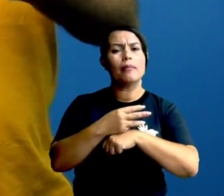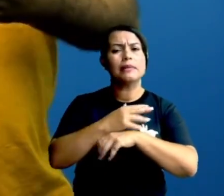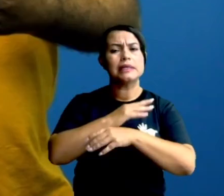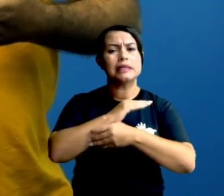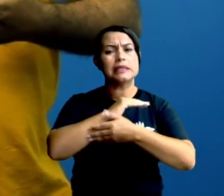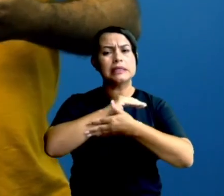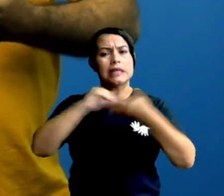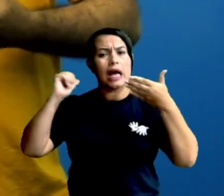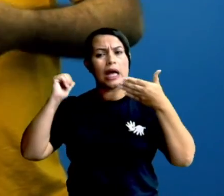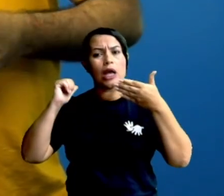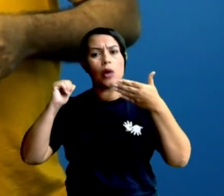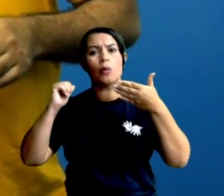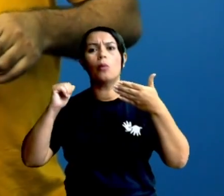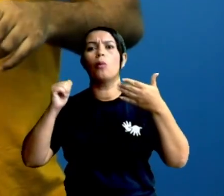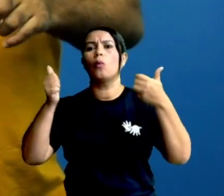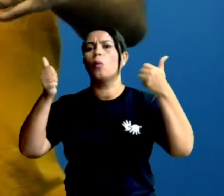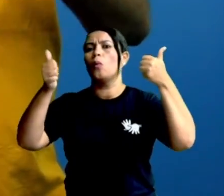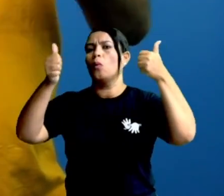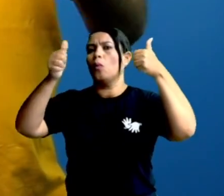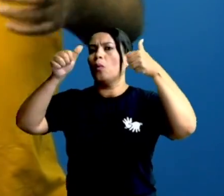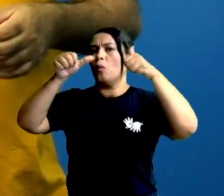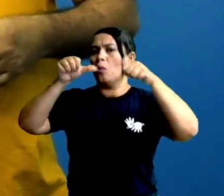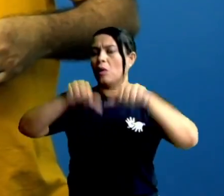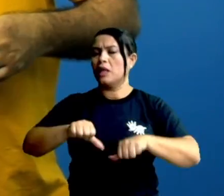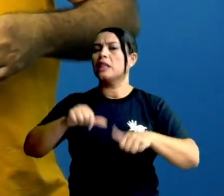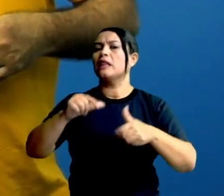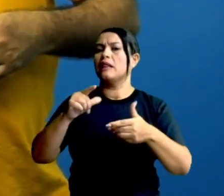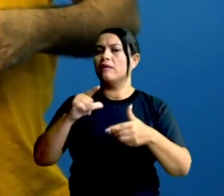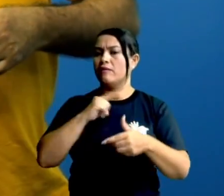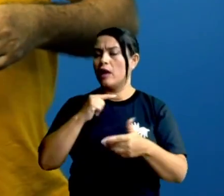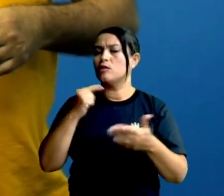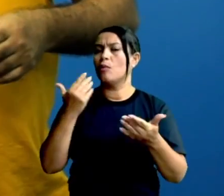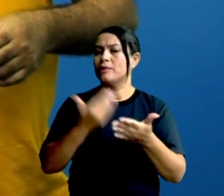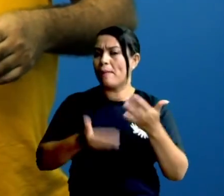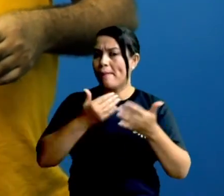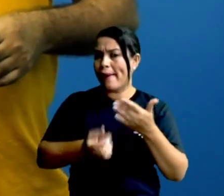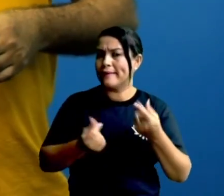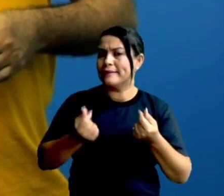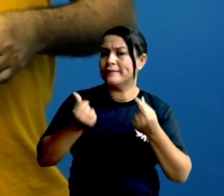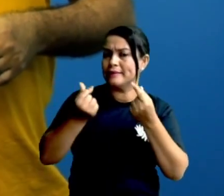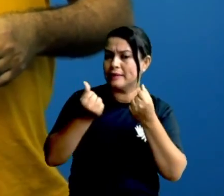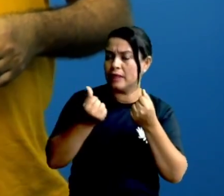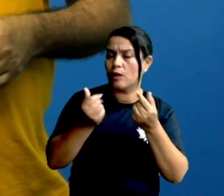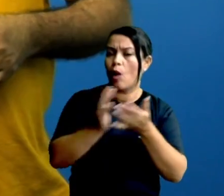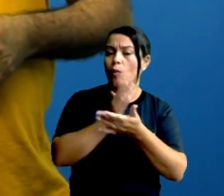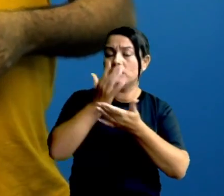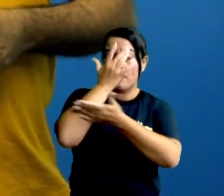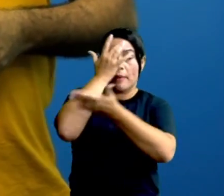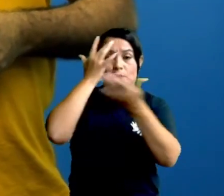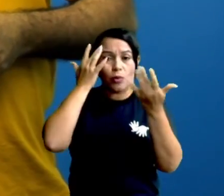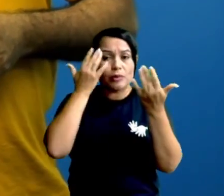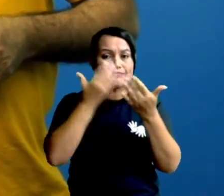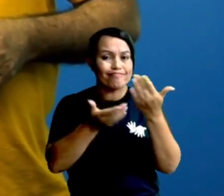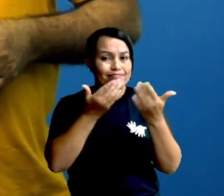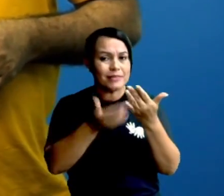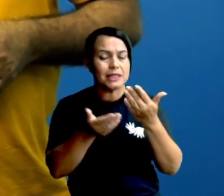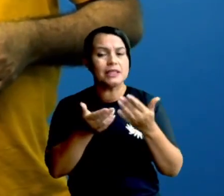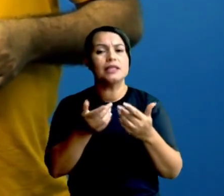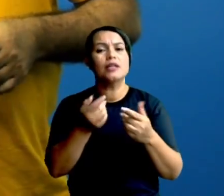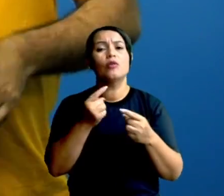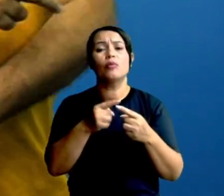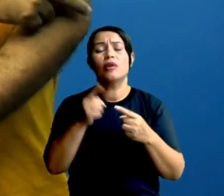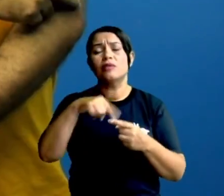prejuízo financeiro que ele não causa, né, a milhares de pessoas. Mas é preciso saber,